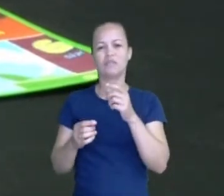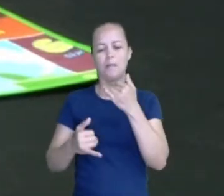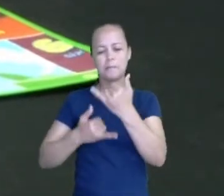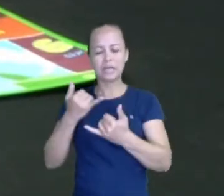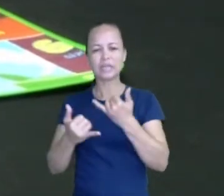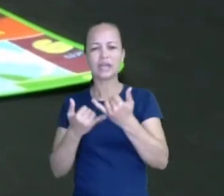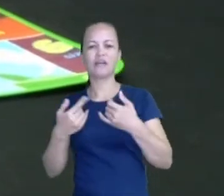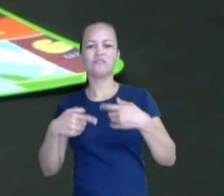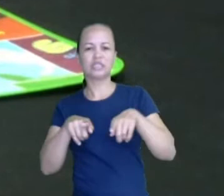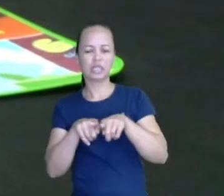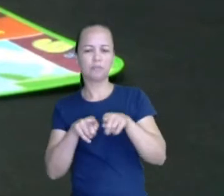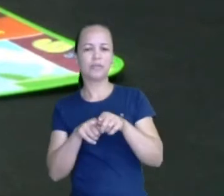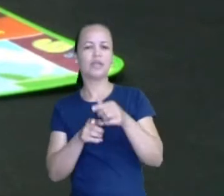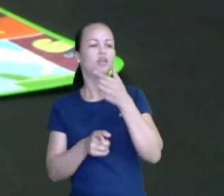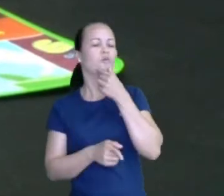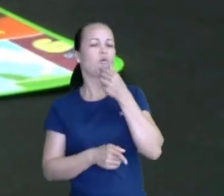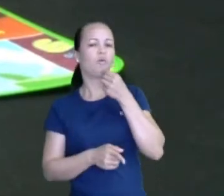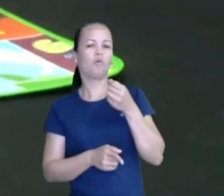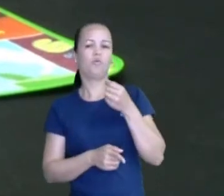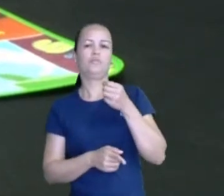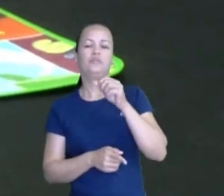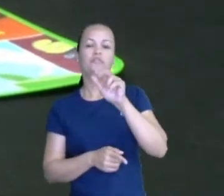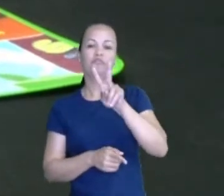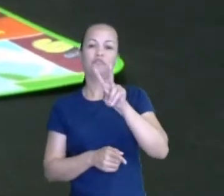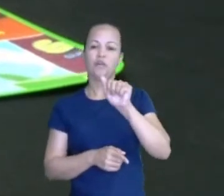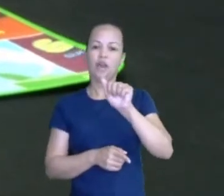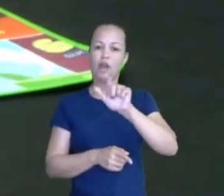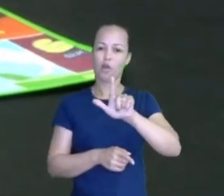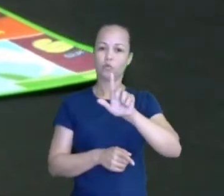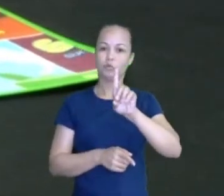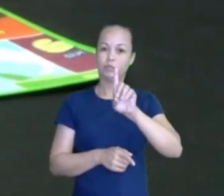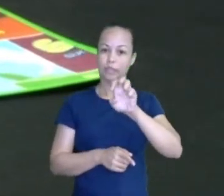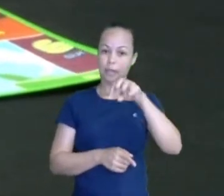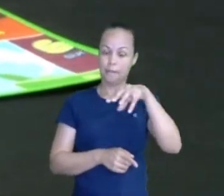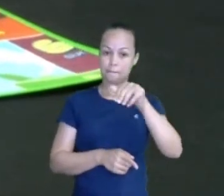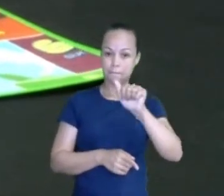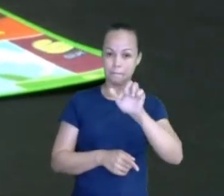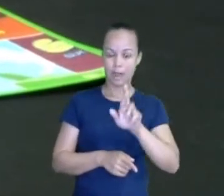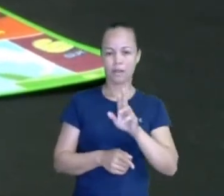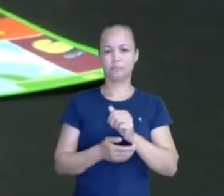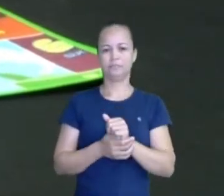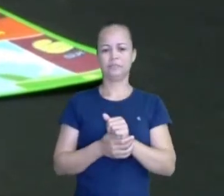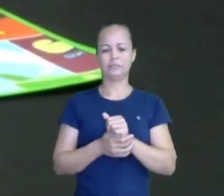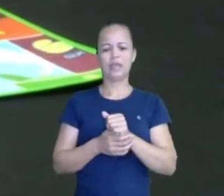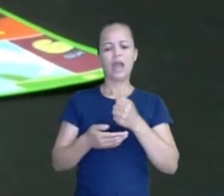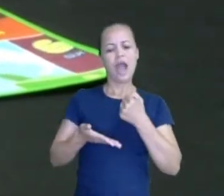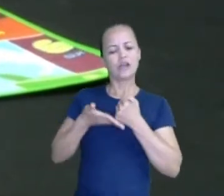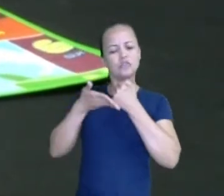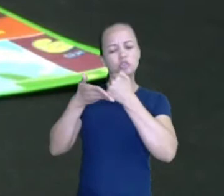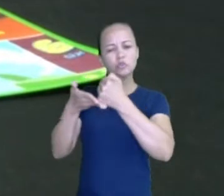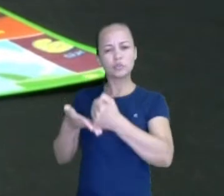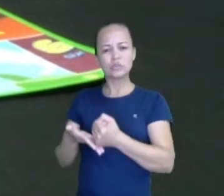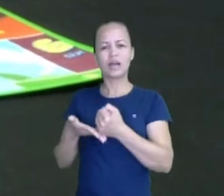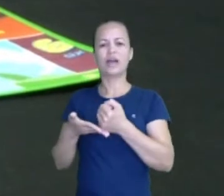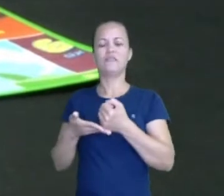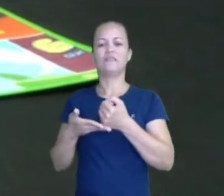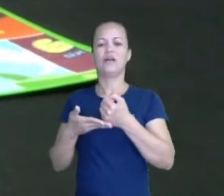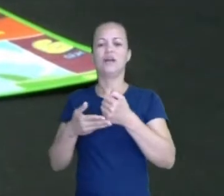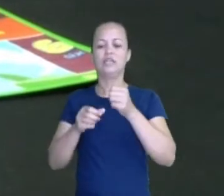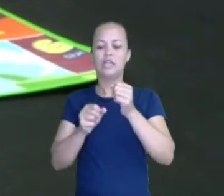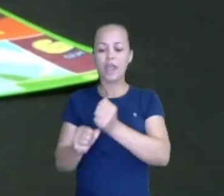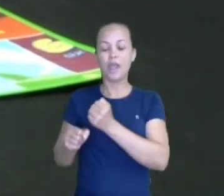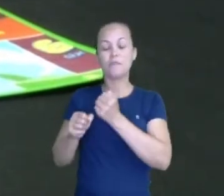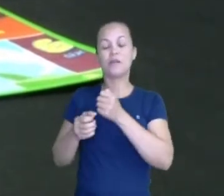Valdemar, que adorava remar. Ajudava a senhora Mandala, que andava com uma